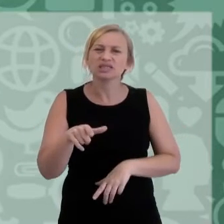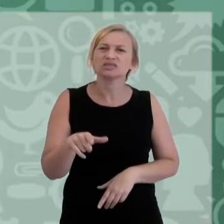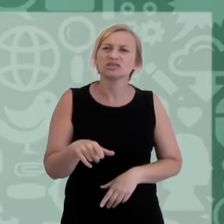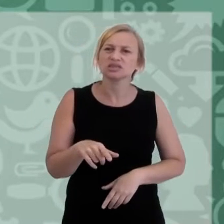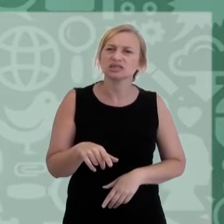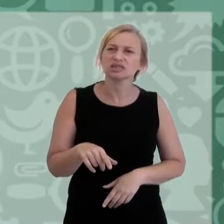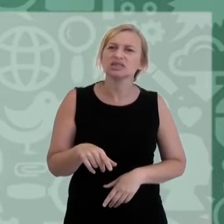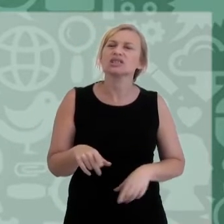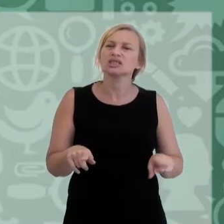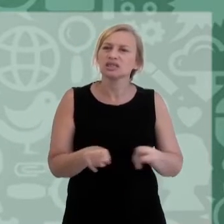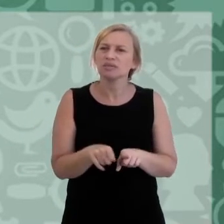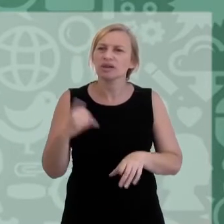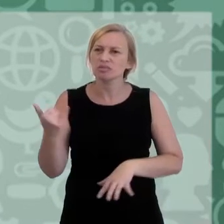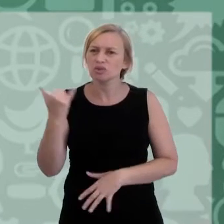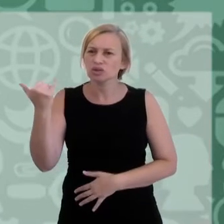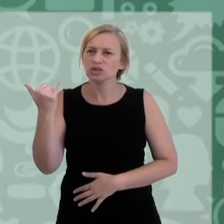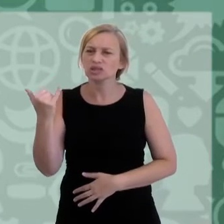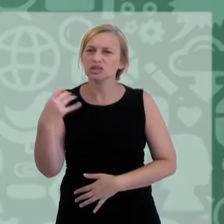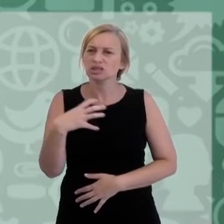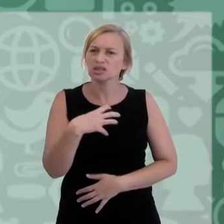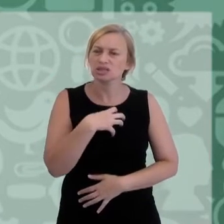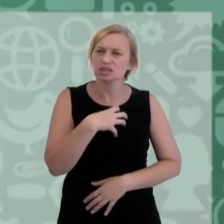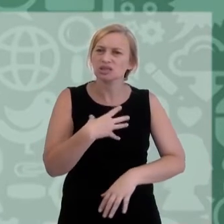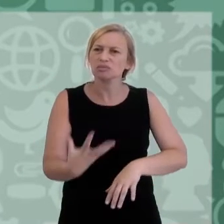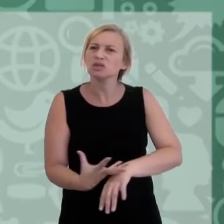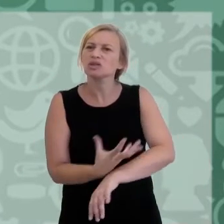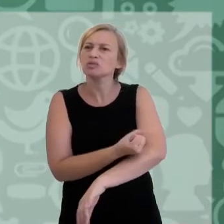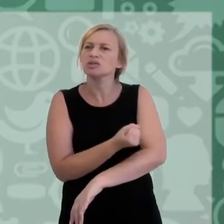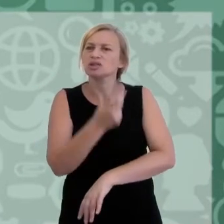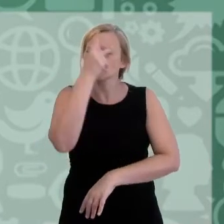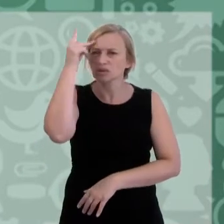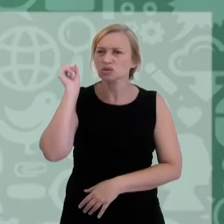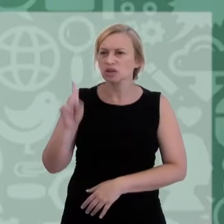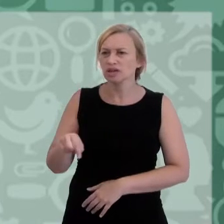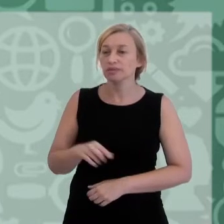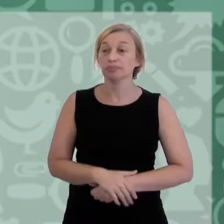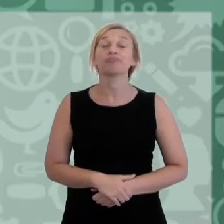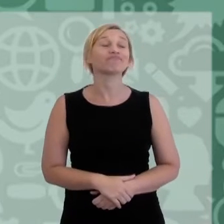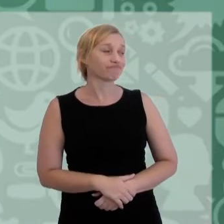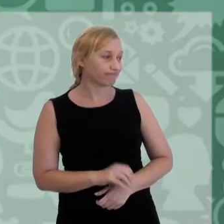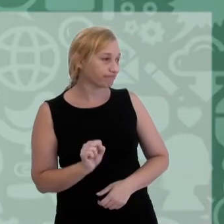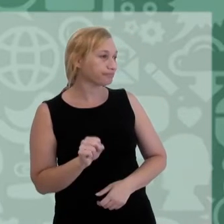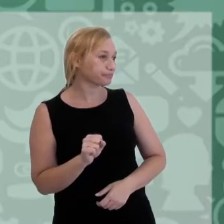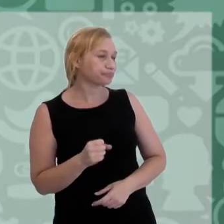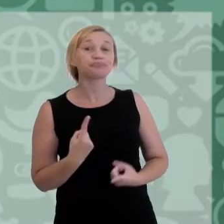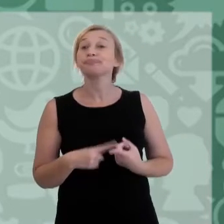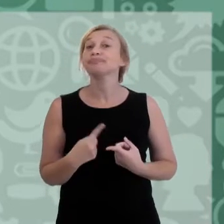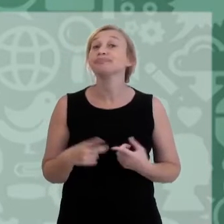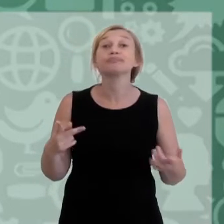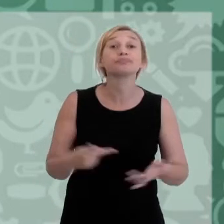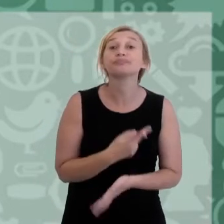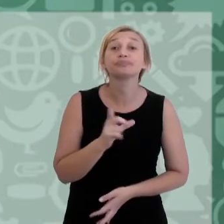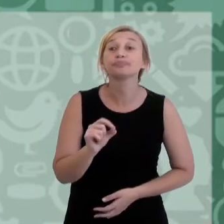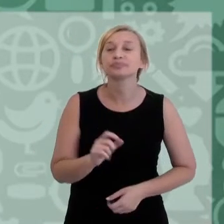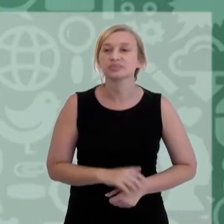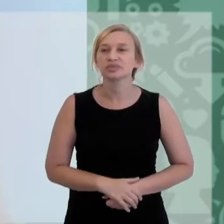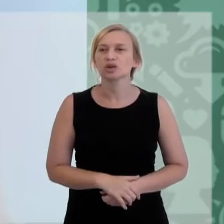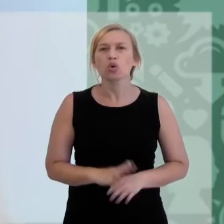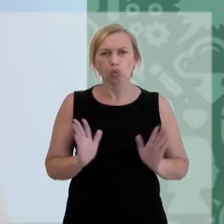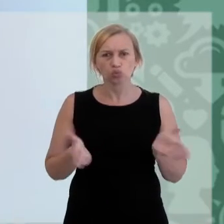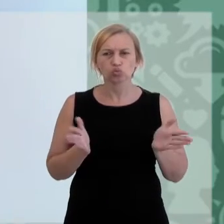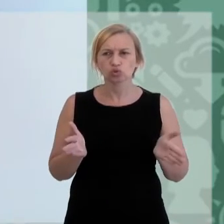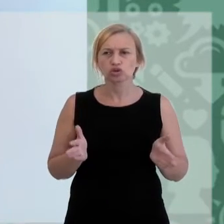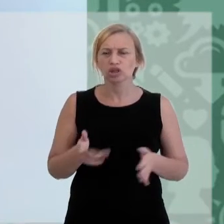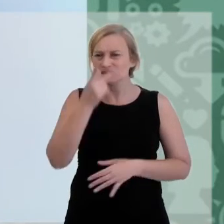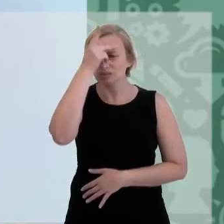é muito significativo também nas emoções das pessoas, né? Muito, porque o que acontece? Hoje em